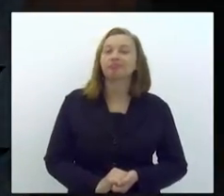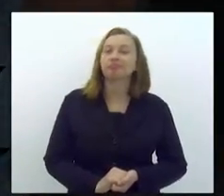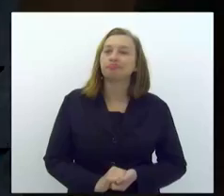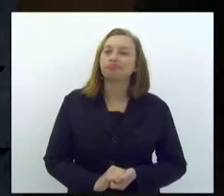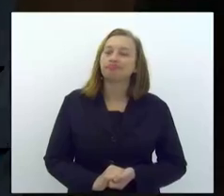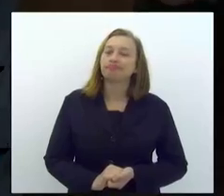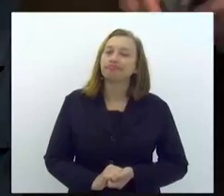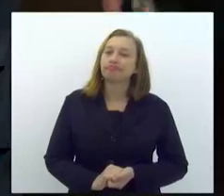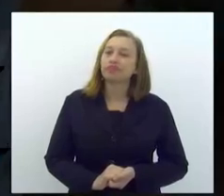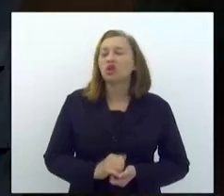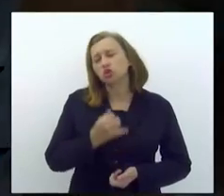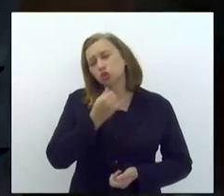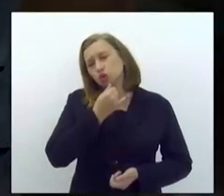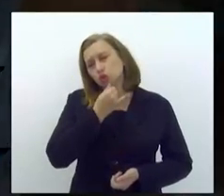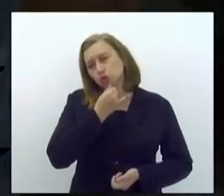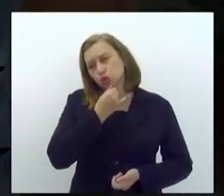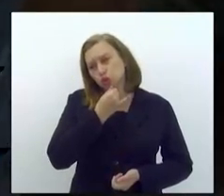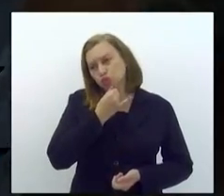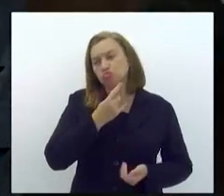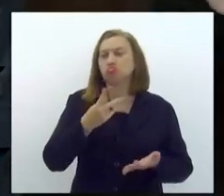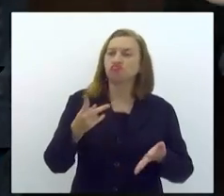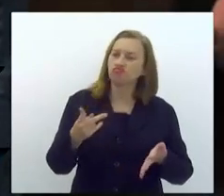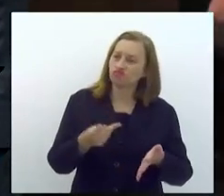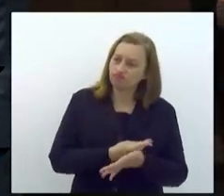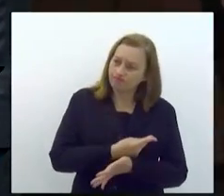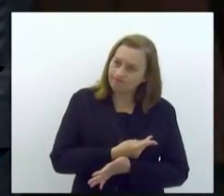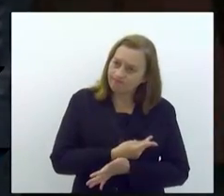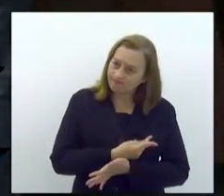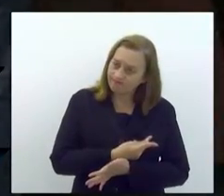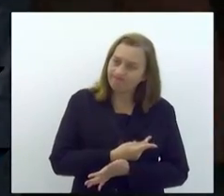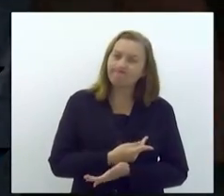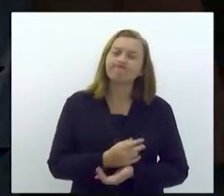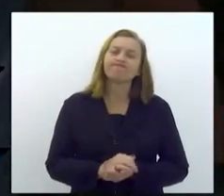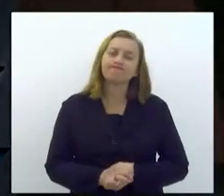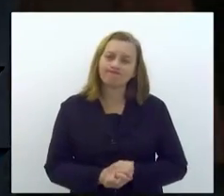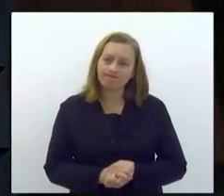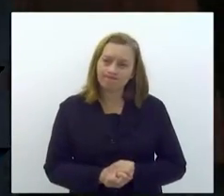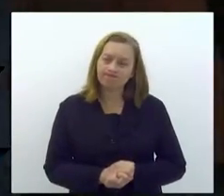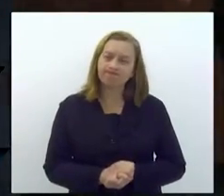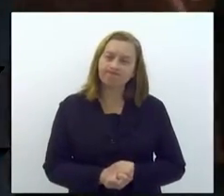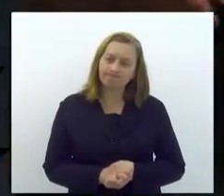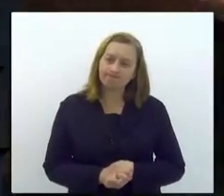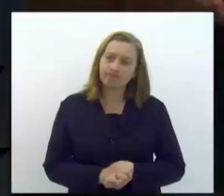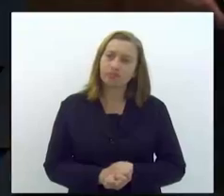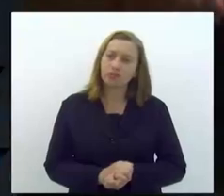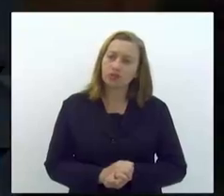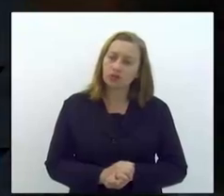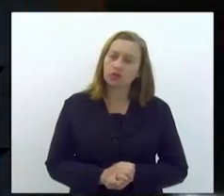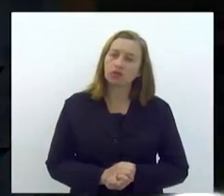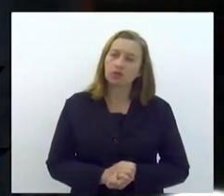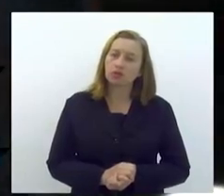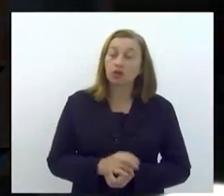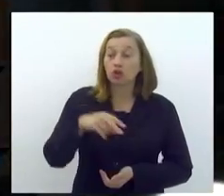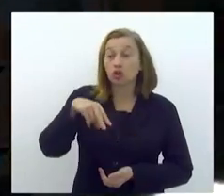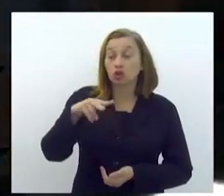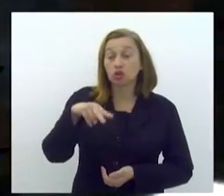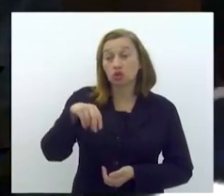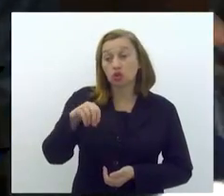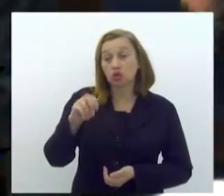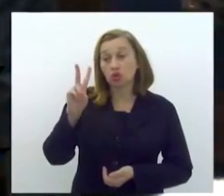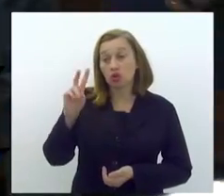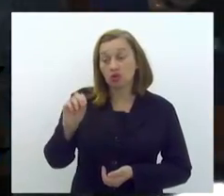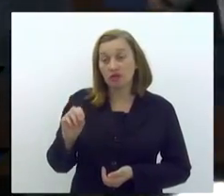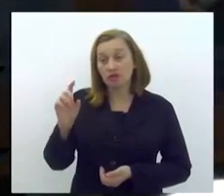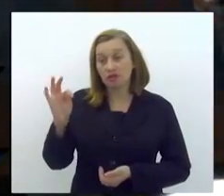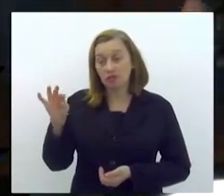trágico acontecimento que ocorreu em Lumiar em Friburgo quero dizer isso